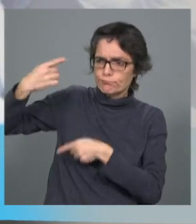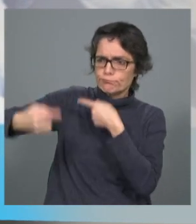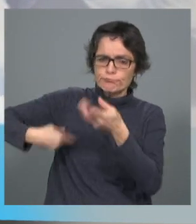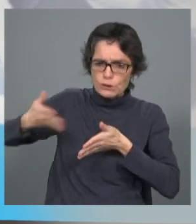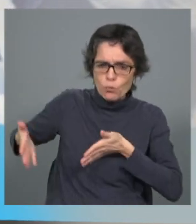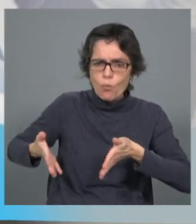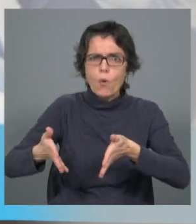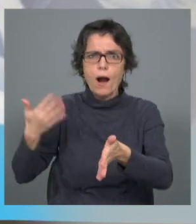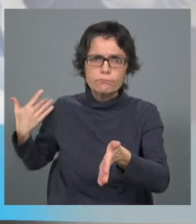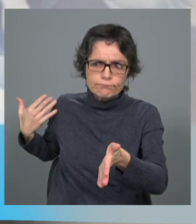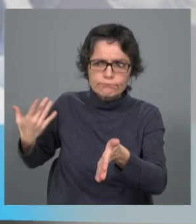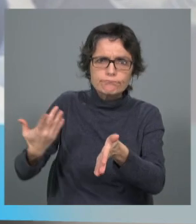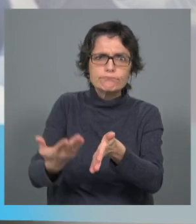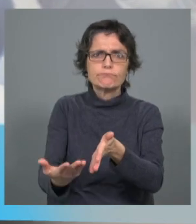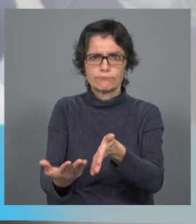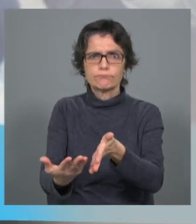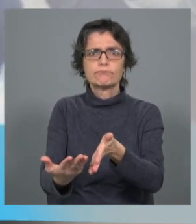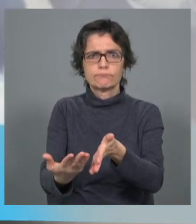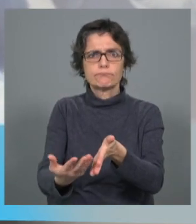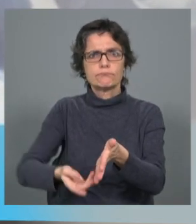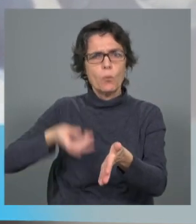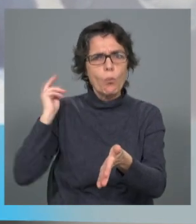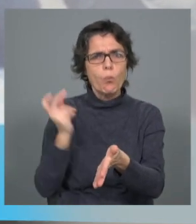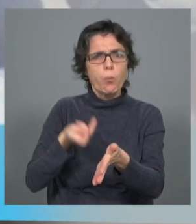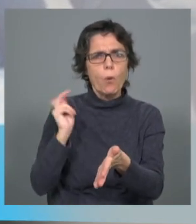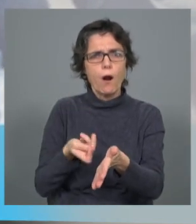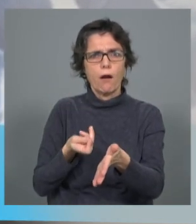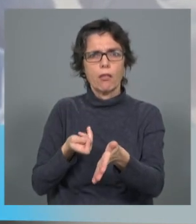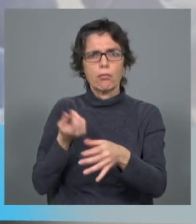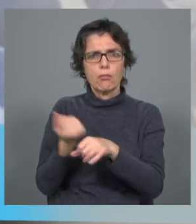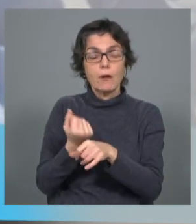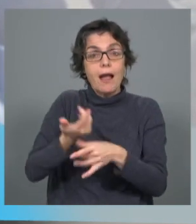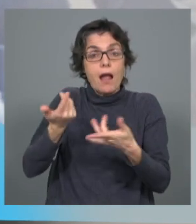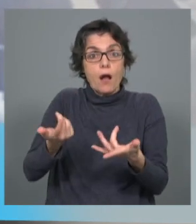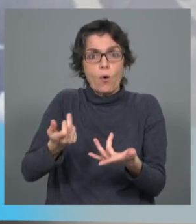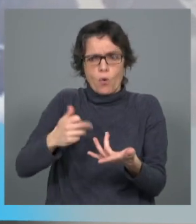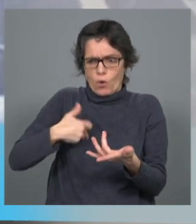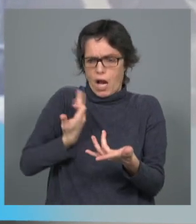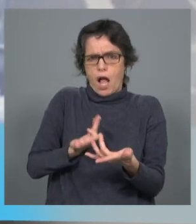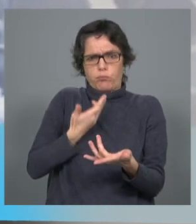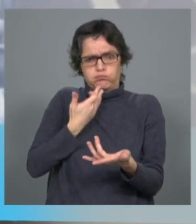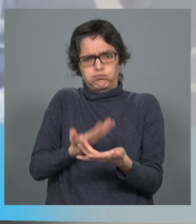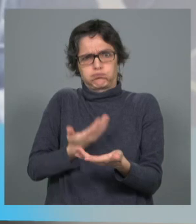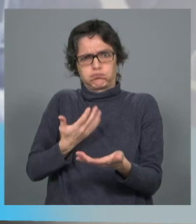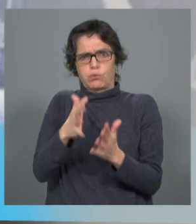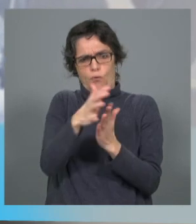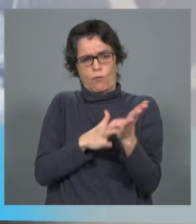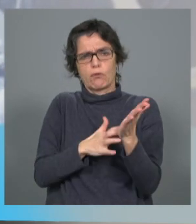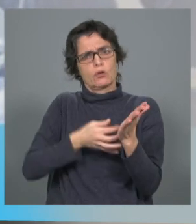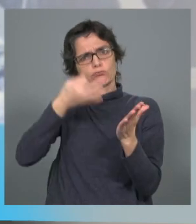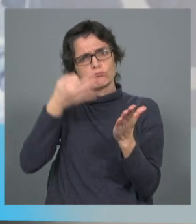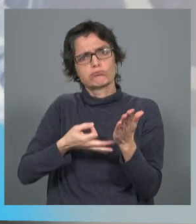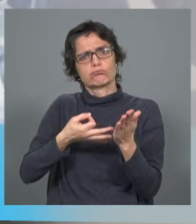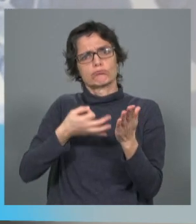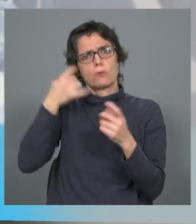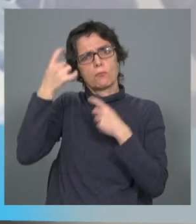foi desenvolvendo ao longo de tanto tempo e agora tão enriquecido com dois textos formais do